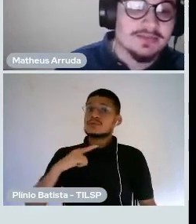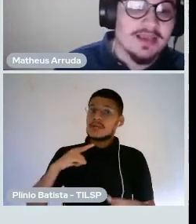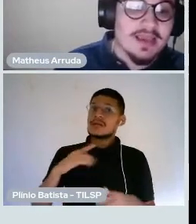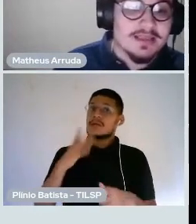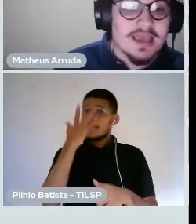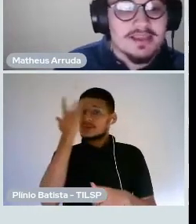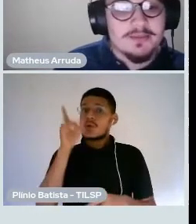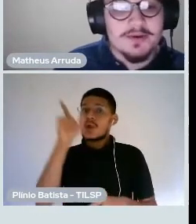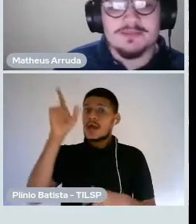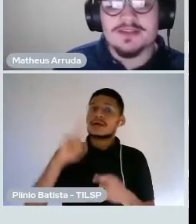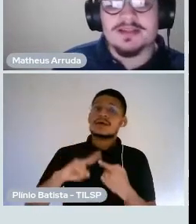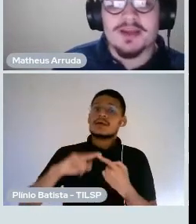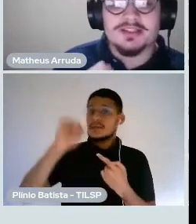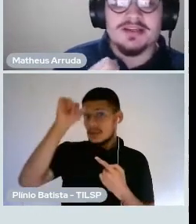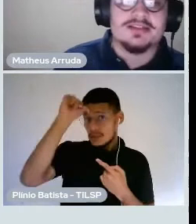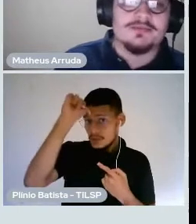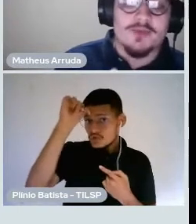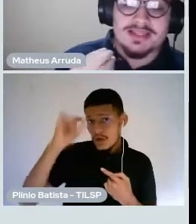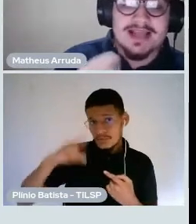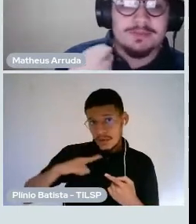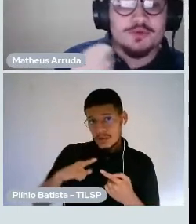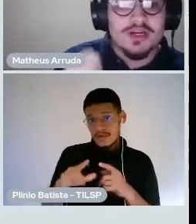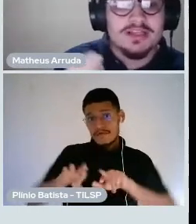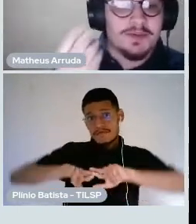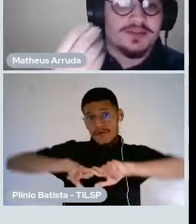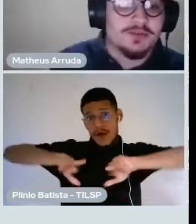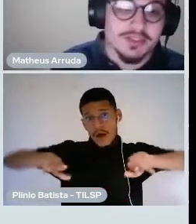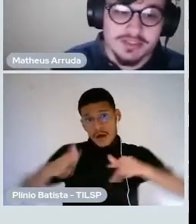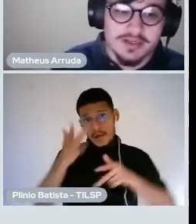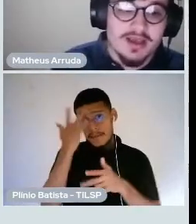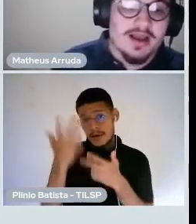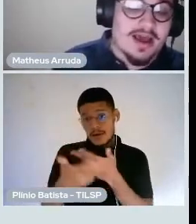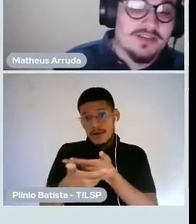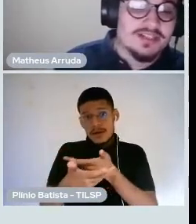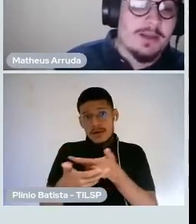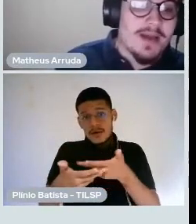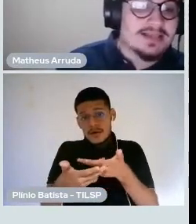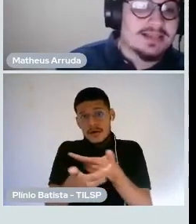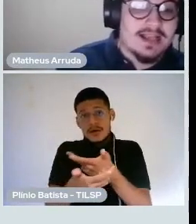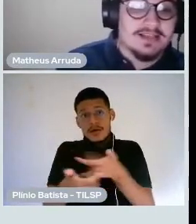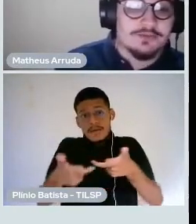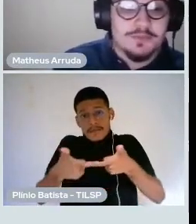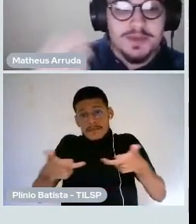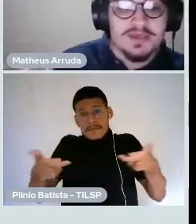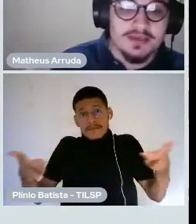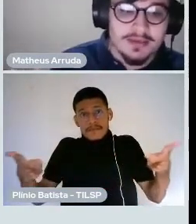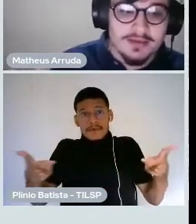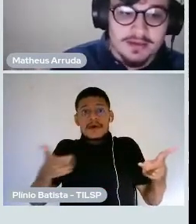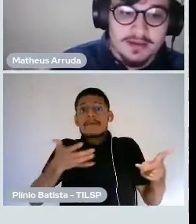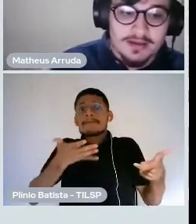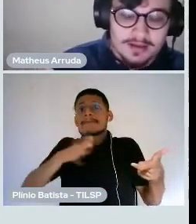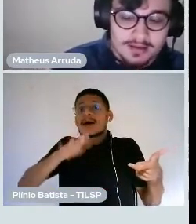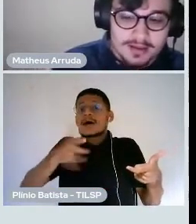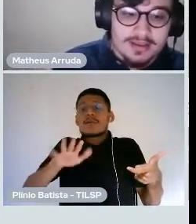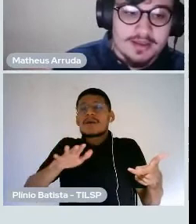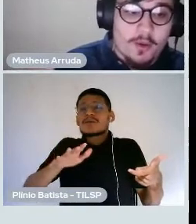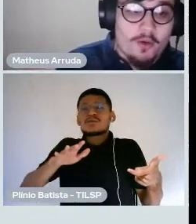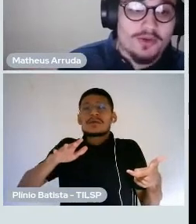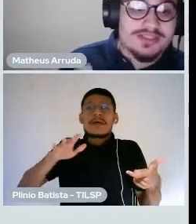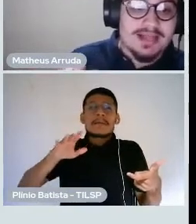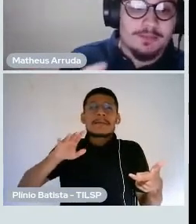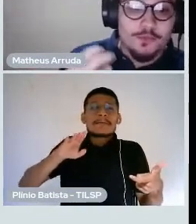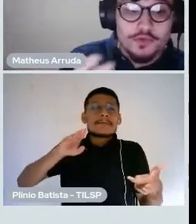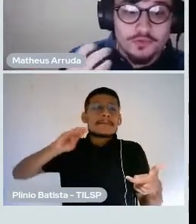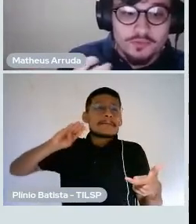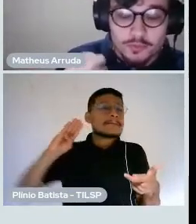Índia. Na Índia, por exemplo, você tem uma densidade muito grande de pessoas. Lá você já passa da casa dos bi, né? Então é